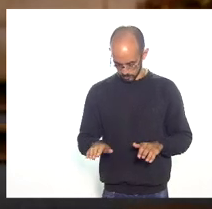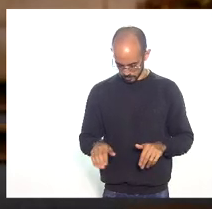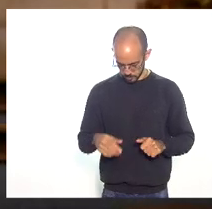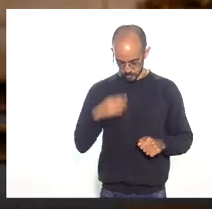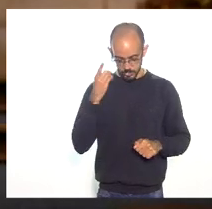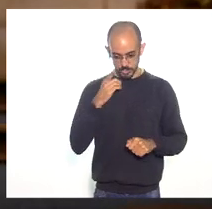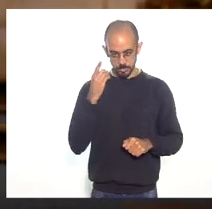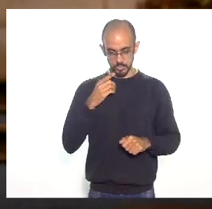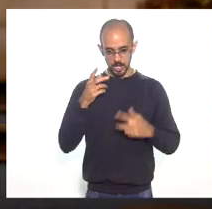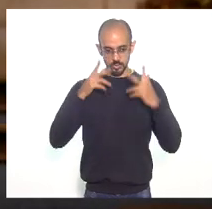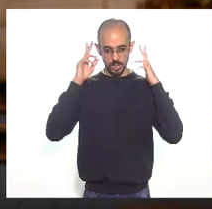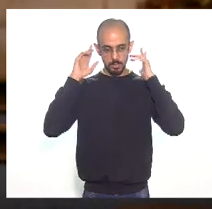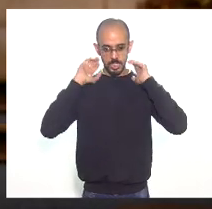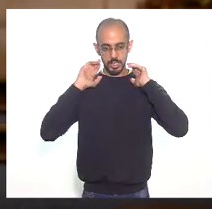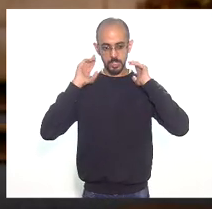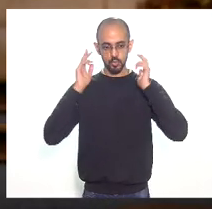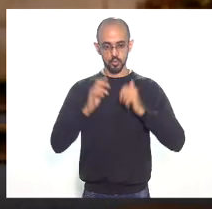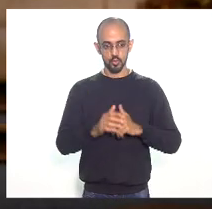Marcelo cabeleireiro